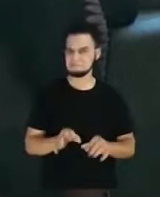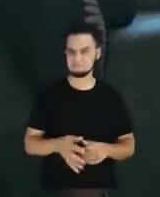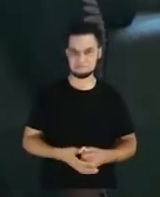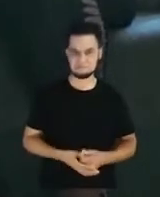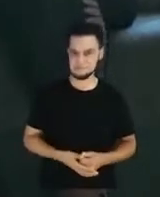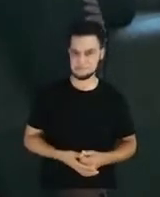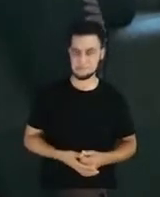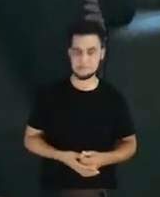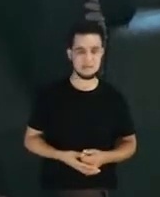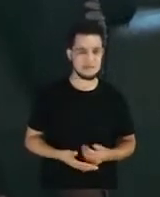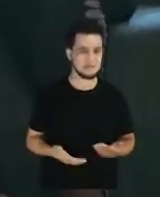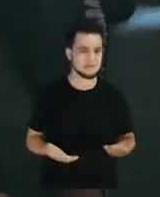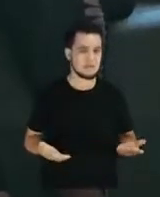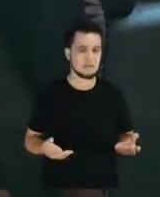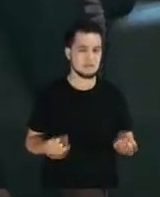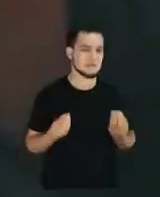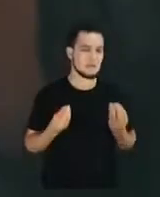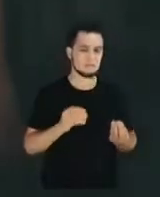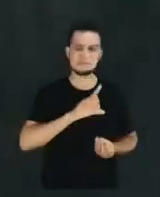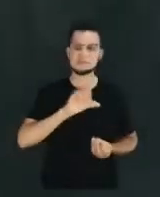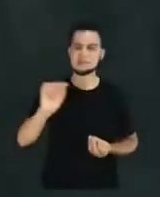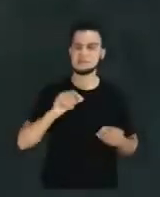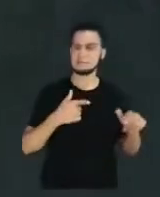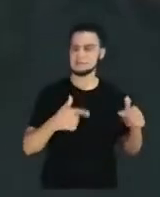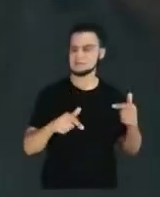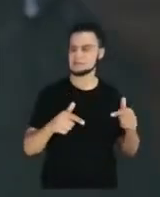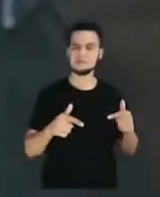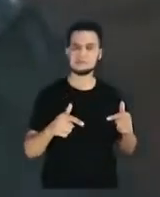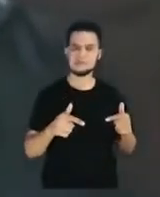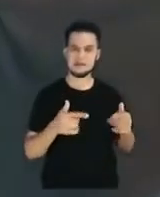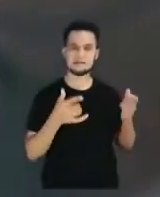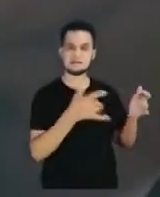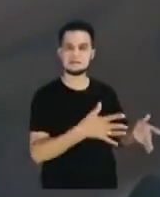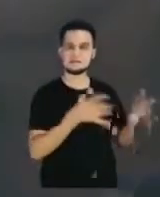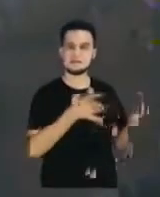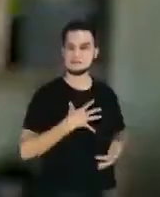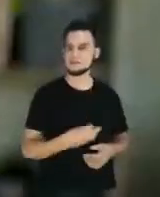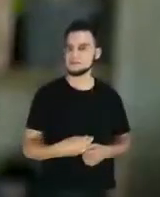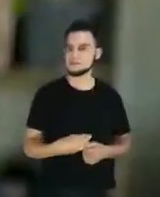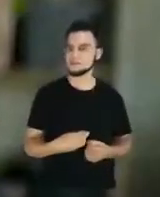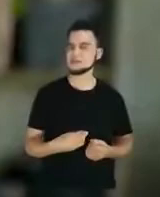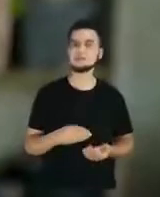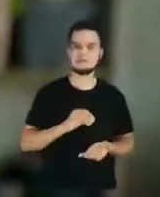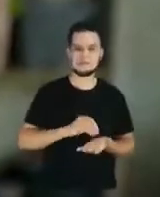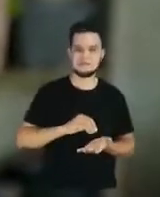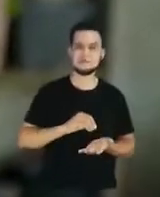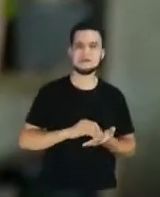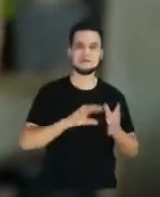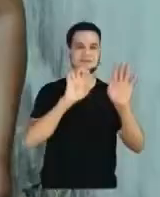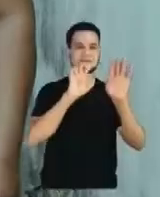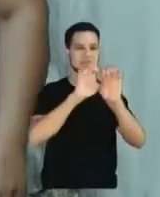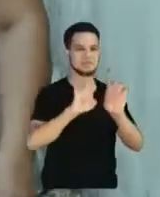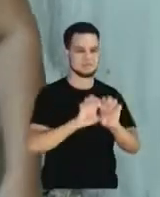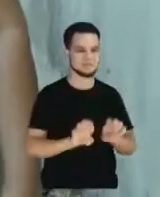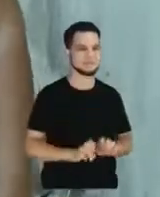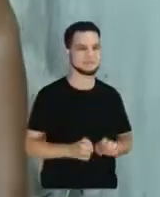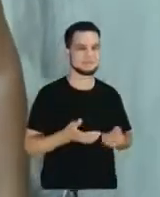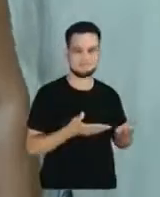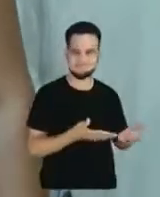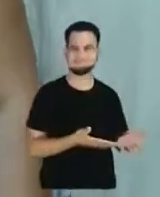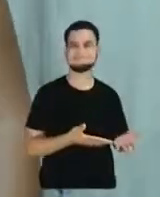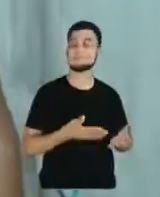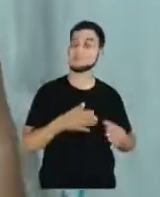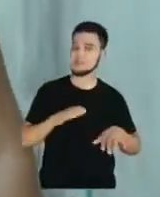uma de 6. Aqui não tem uma creche, não tem um projeto, entendeu? Para a gente sair para trabalhar, para